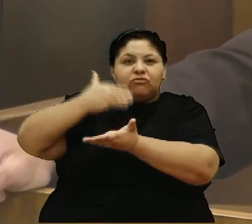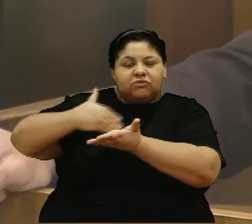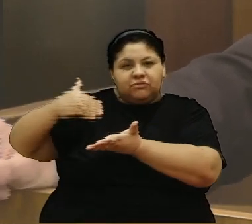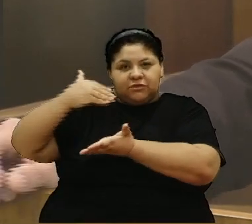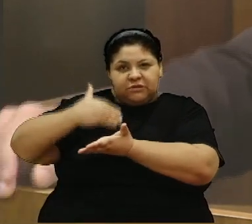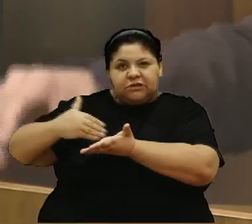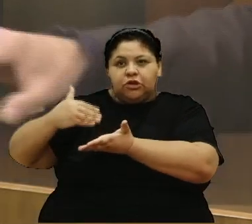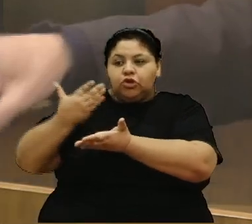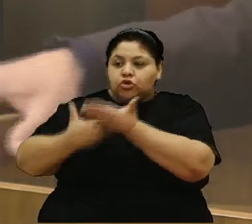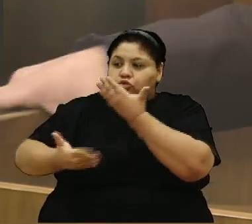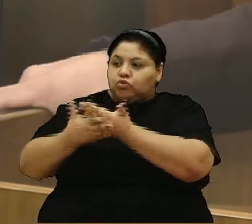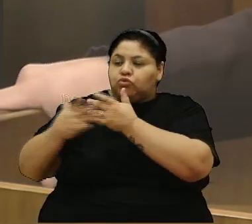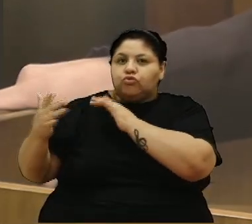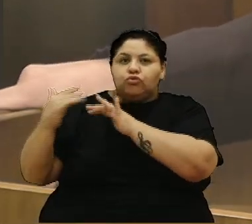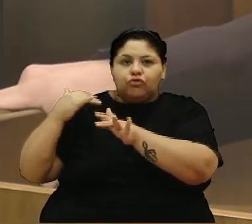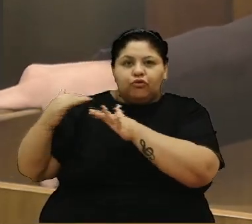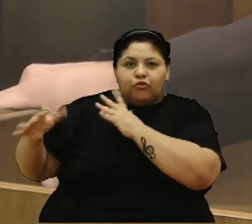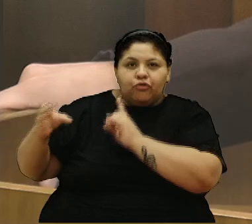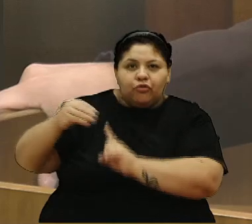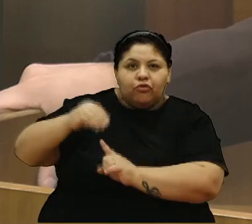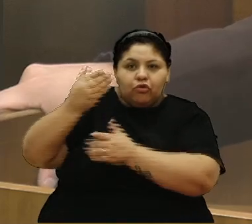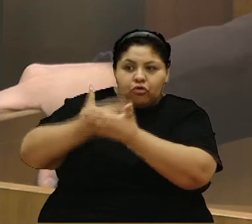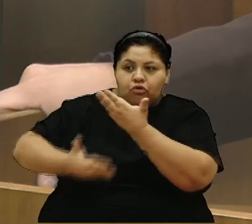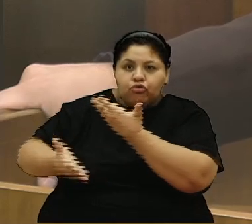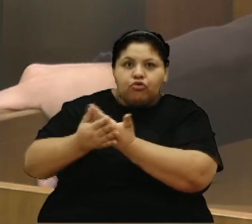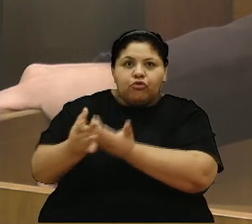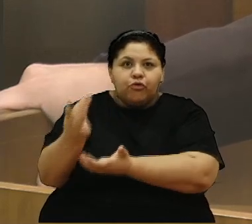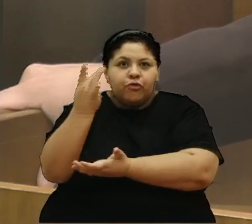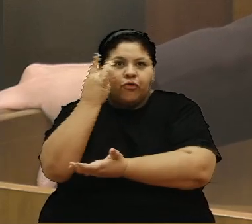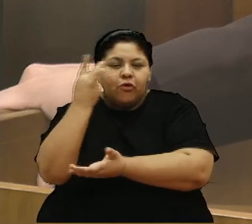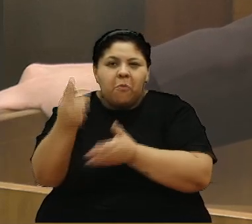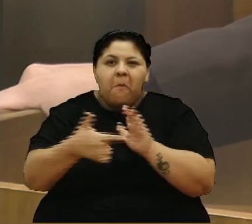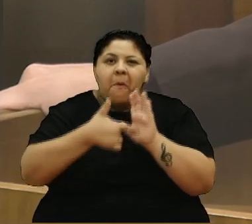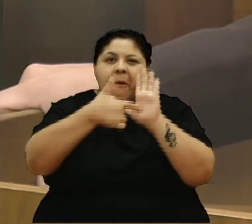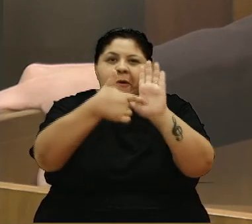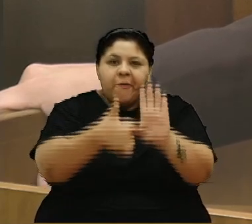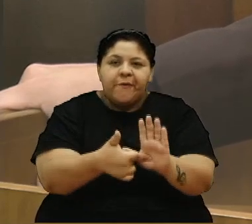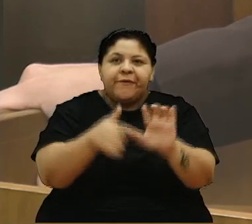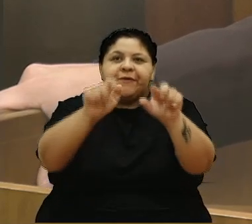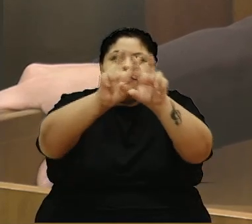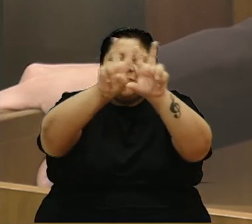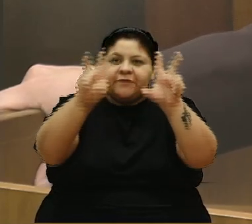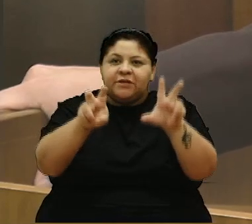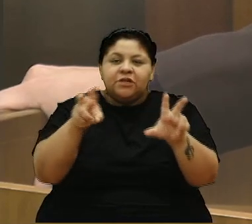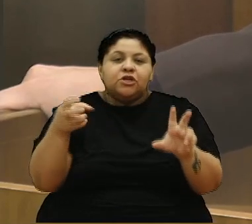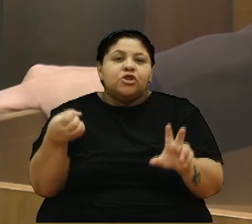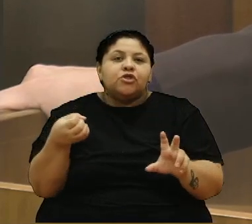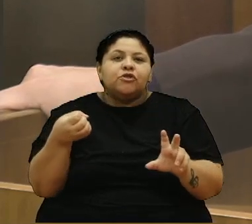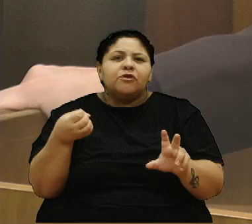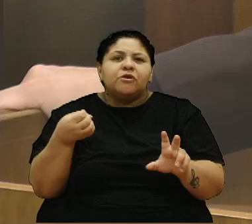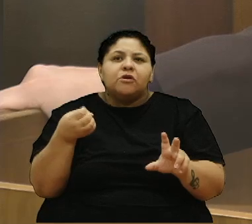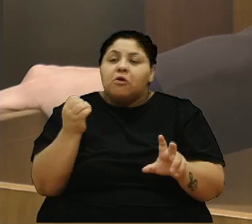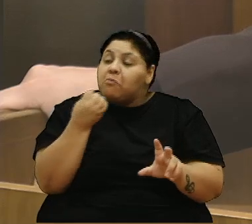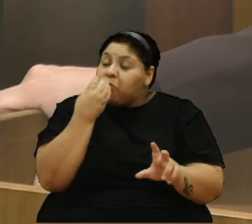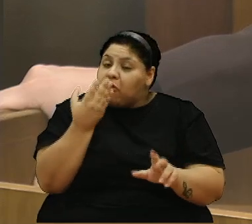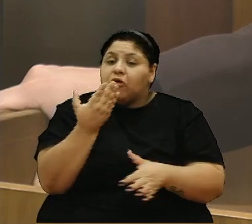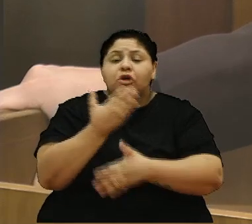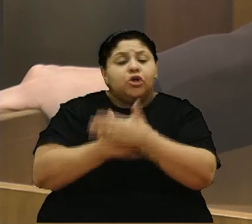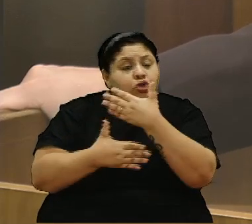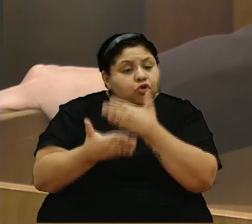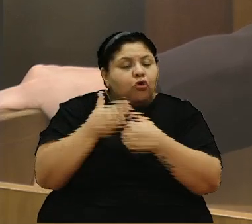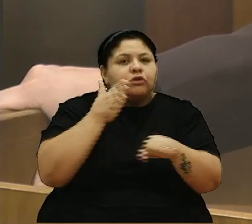se mobilizaram. A princípio, estarão aqui todos presentes. Mostra que é uma causa nobre, que todos estão